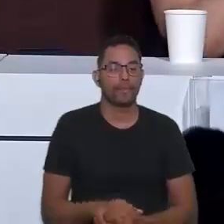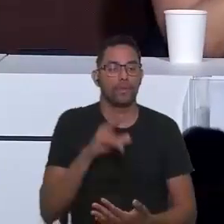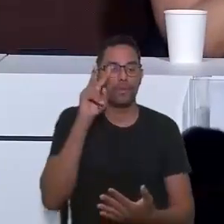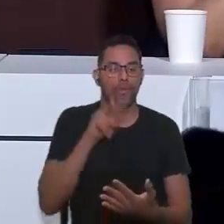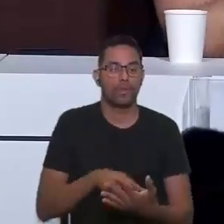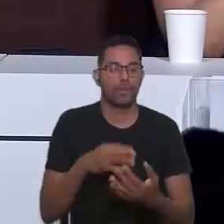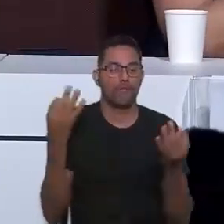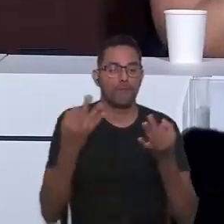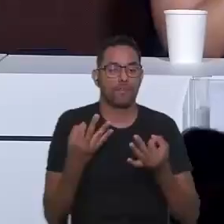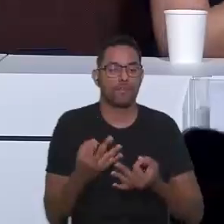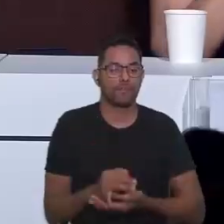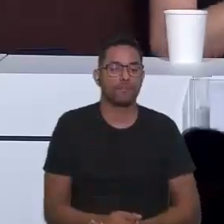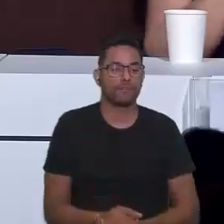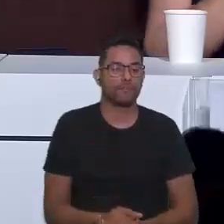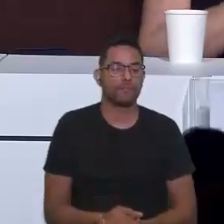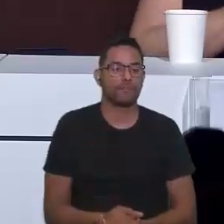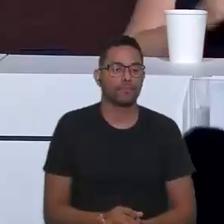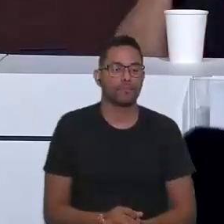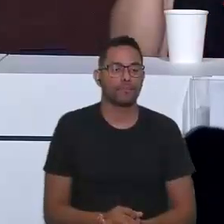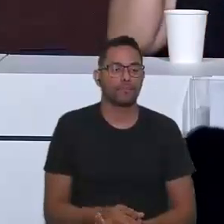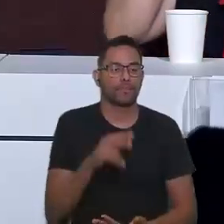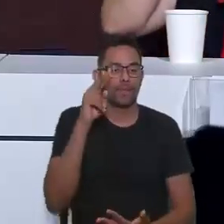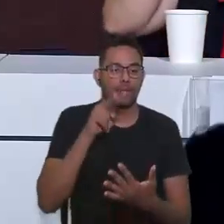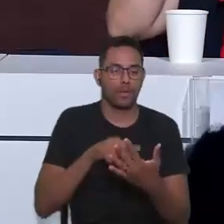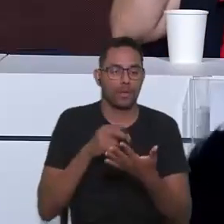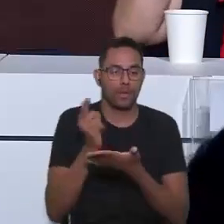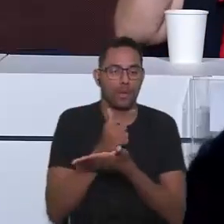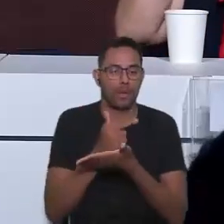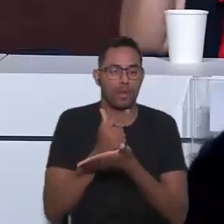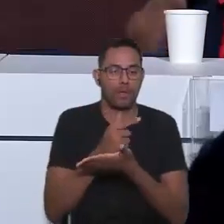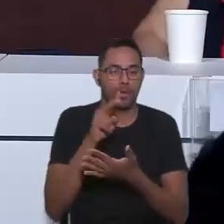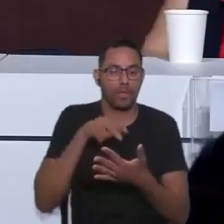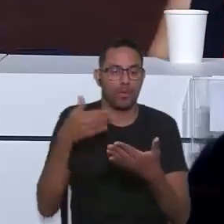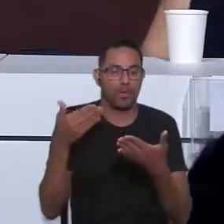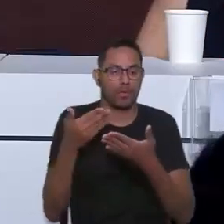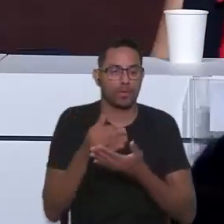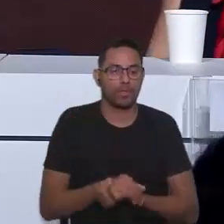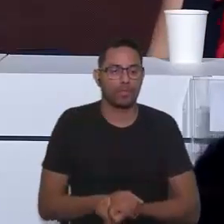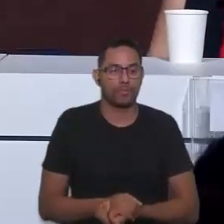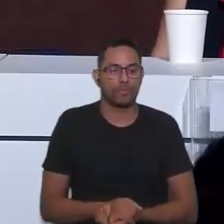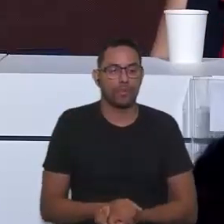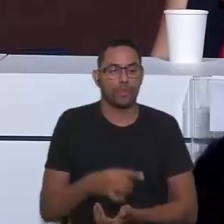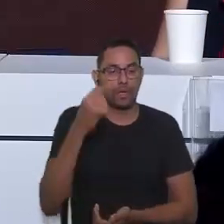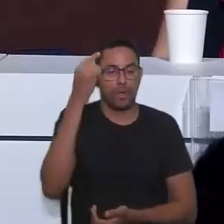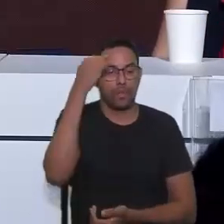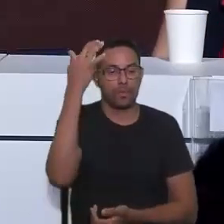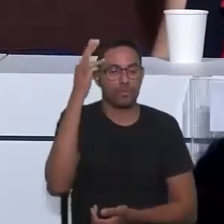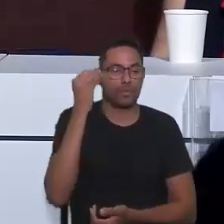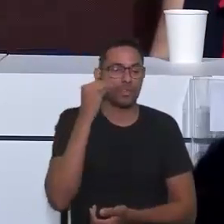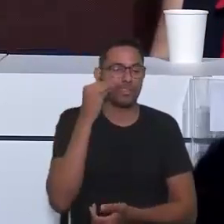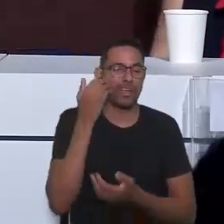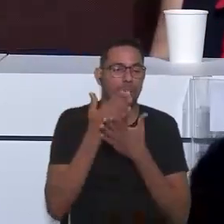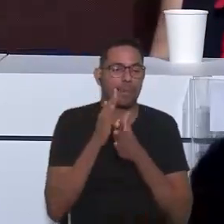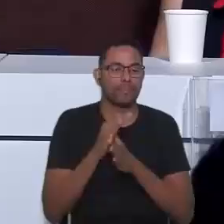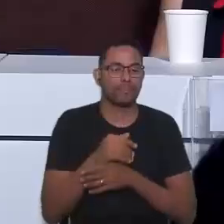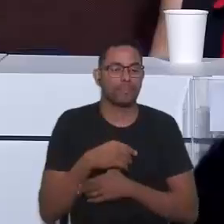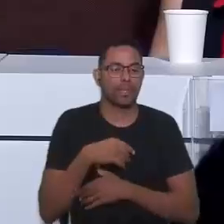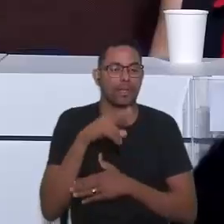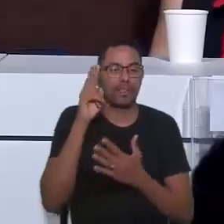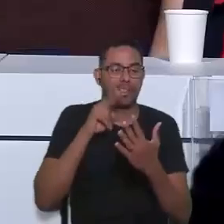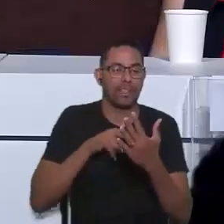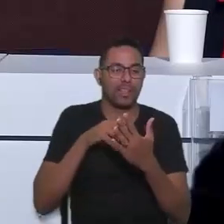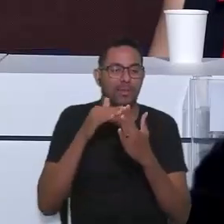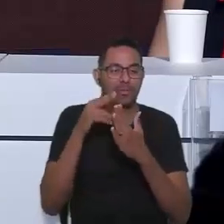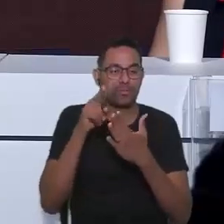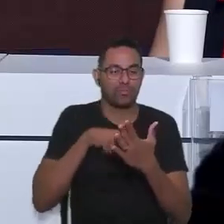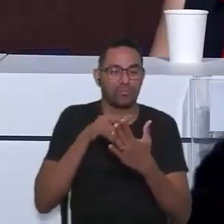incrível. É um livro que eu li hoje, enquanto eu estava na enxaqueca tentando que passasse, eu li o livro inteiro. E